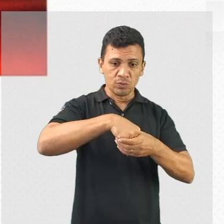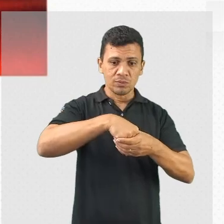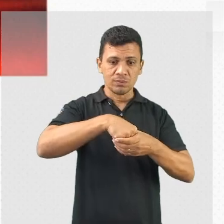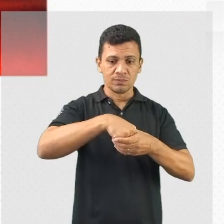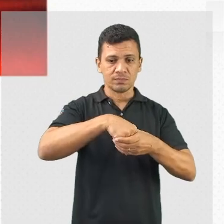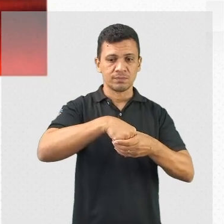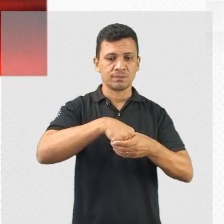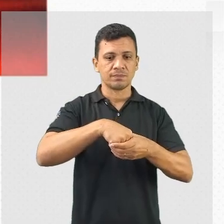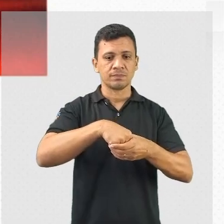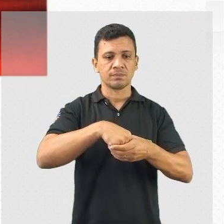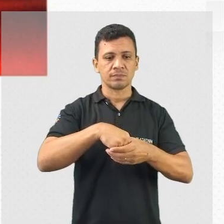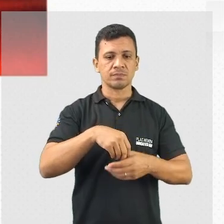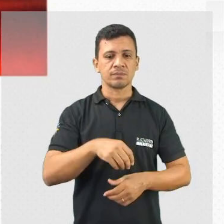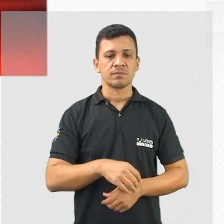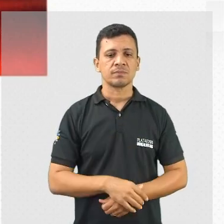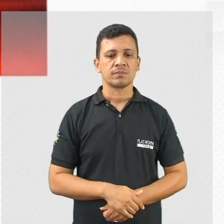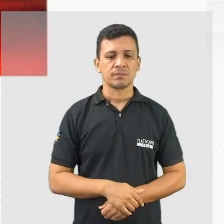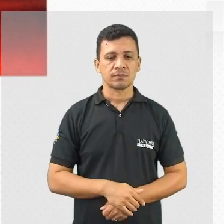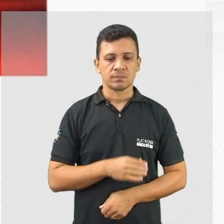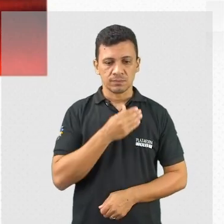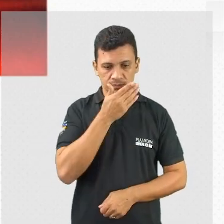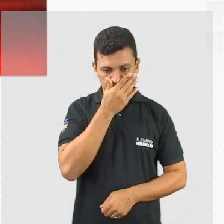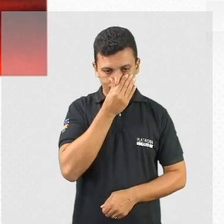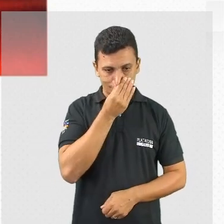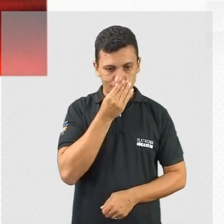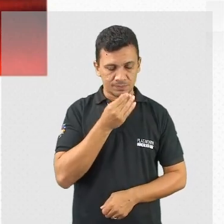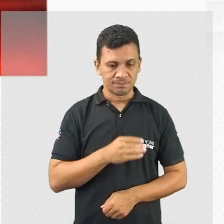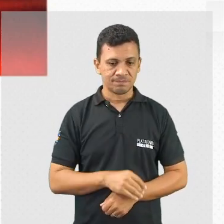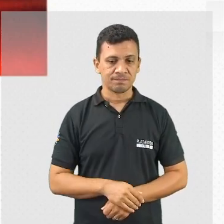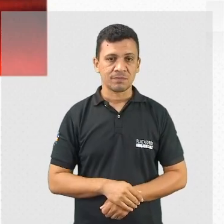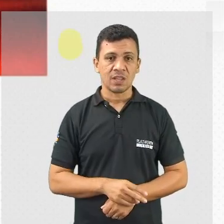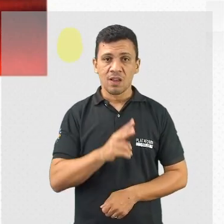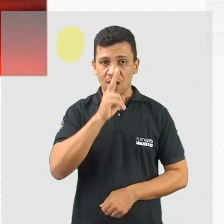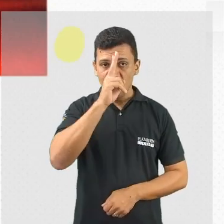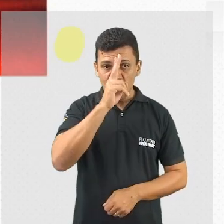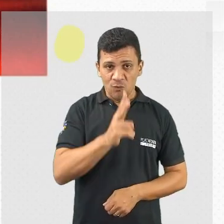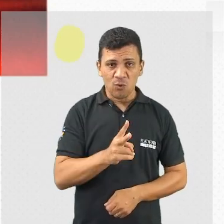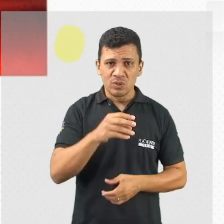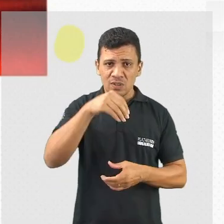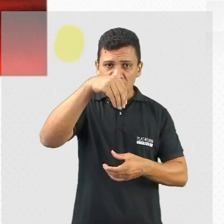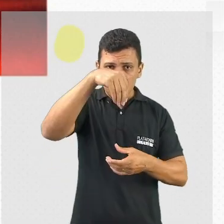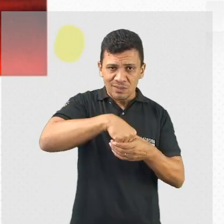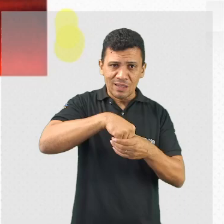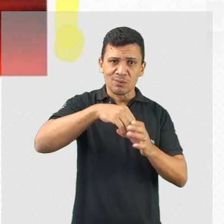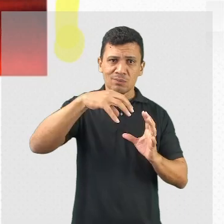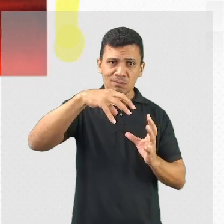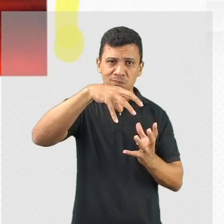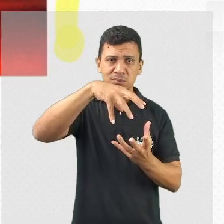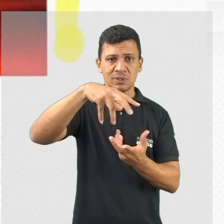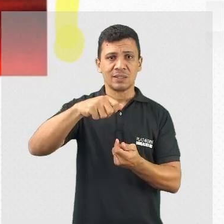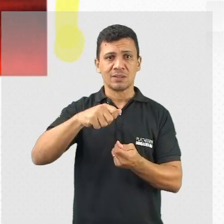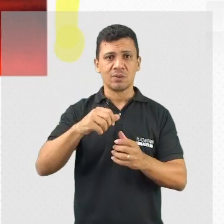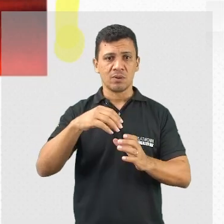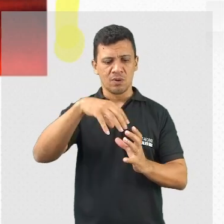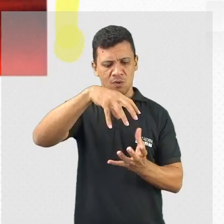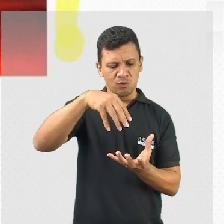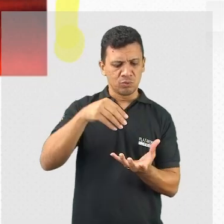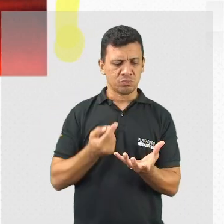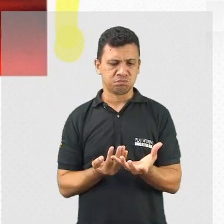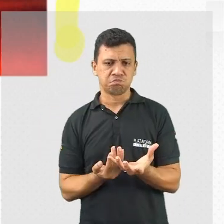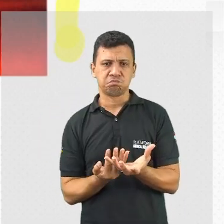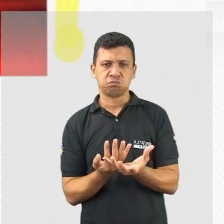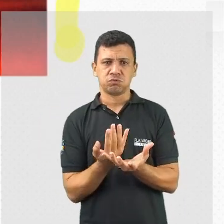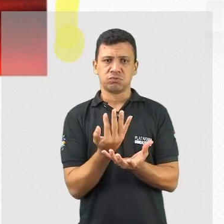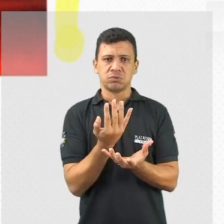deixa eu ver aqui para destacar, vou pegar o marca-texto amarelinho. As forças que estão no interior do planeta, elas tendem a subir,